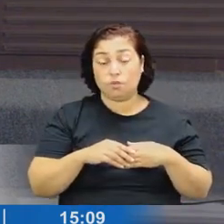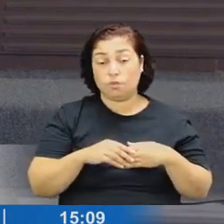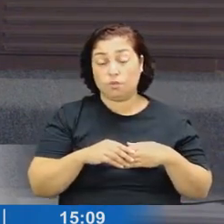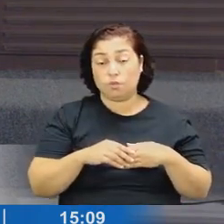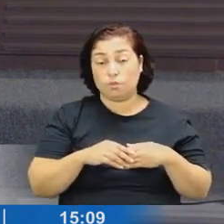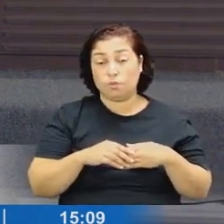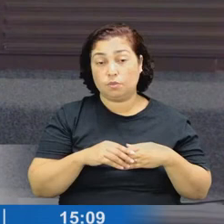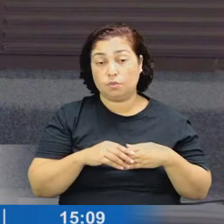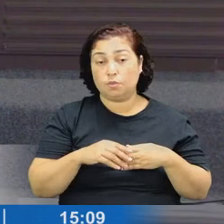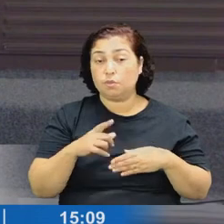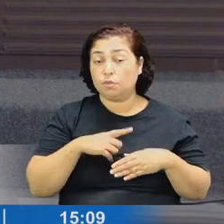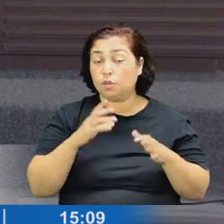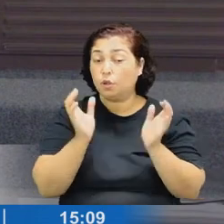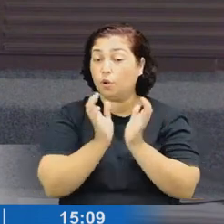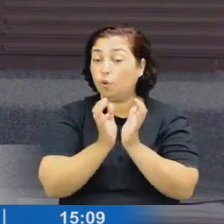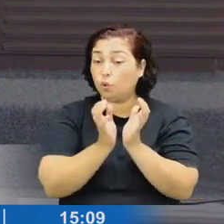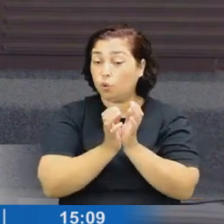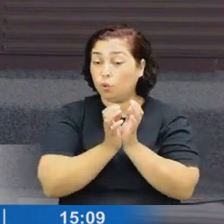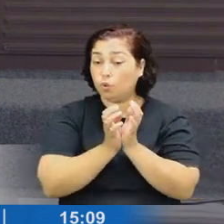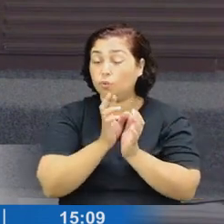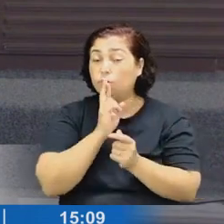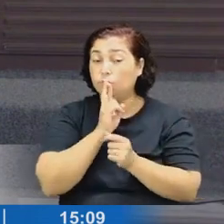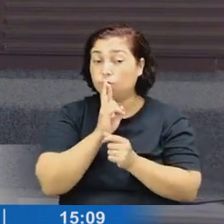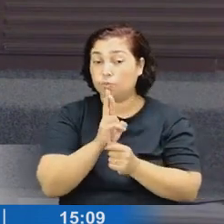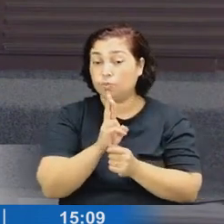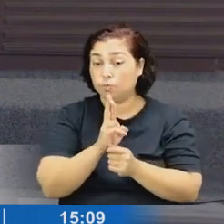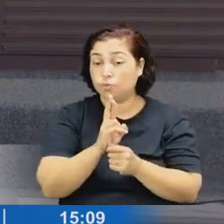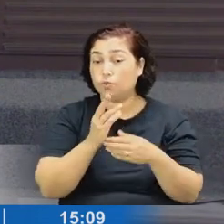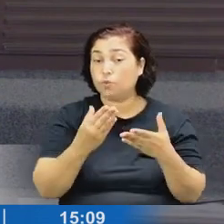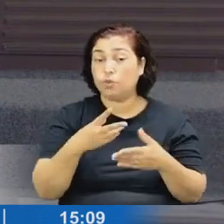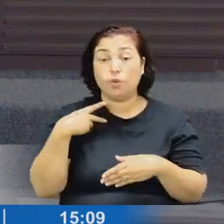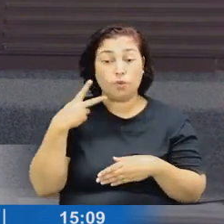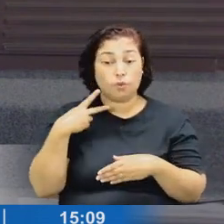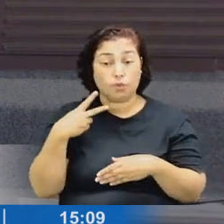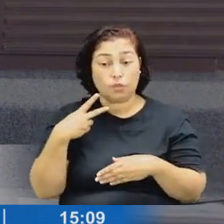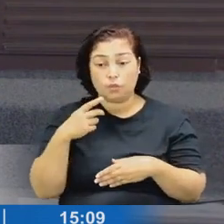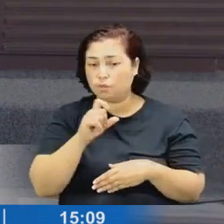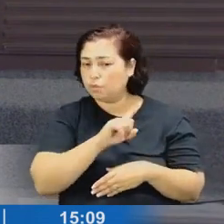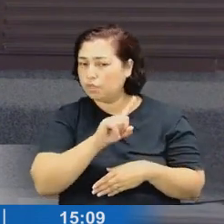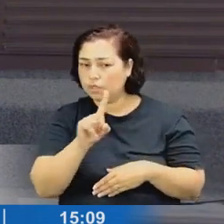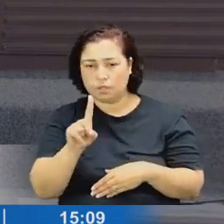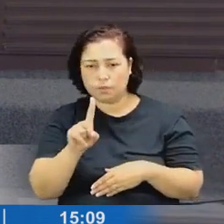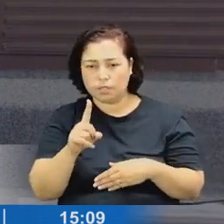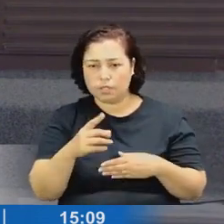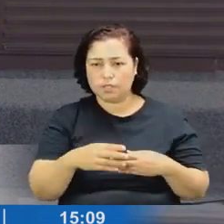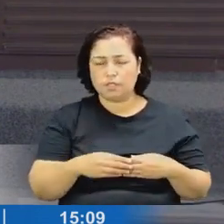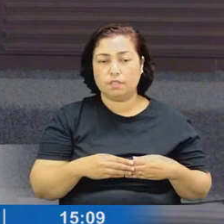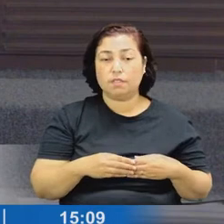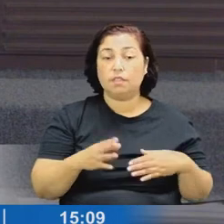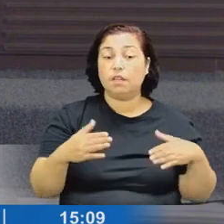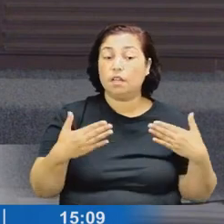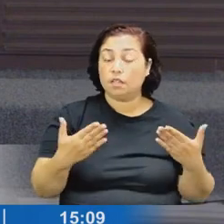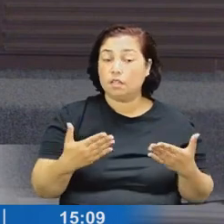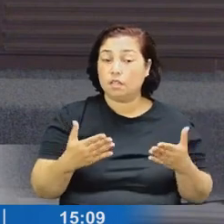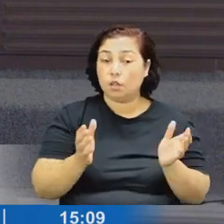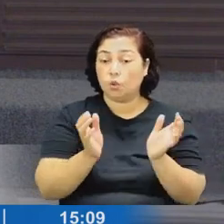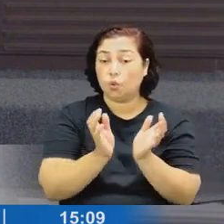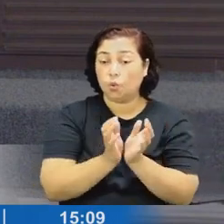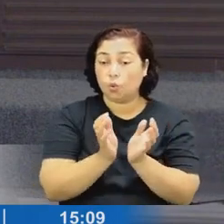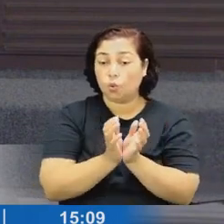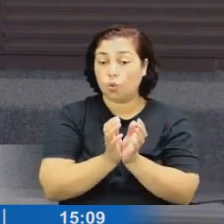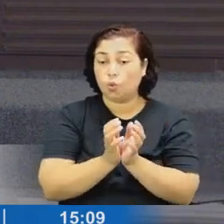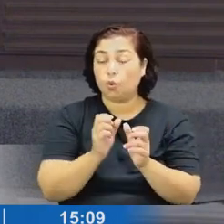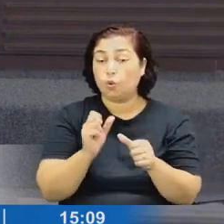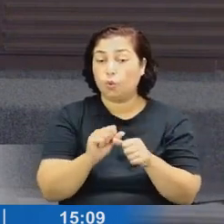Ah tinha uma equipe que respondia como se fosse o vereador mas não era o vereador tá até esse ponto aí o grupo né